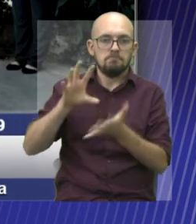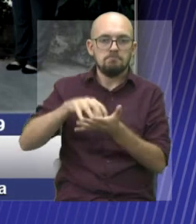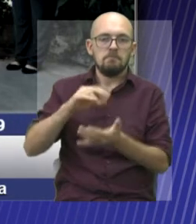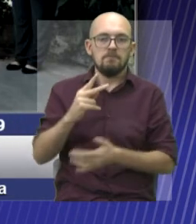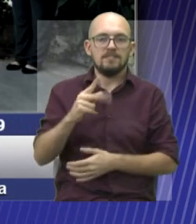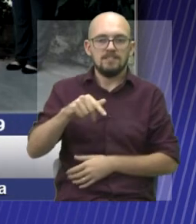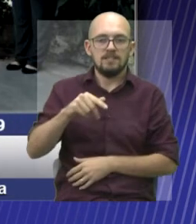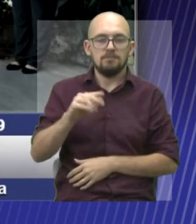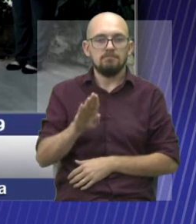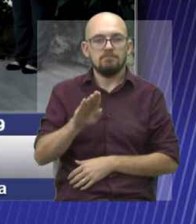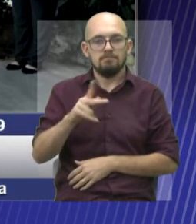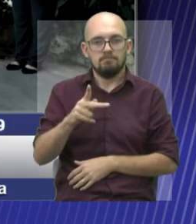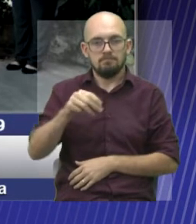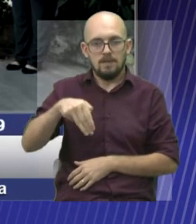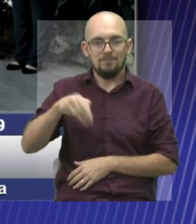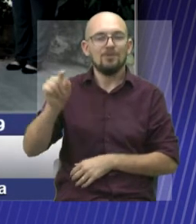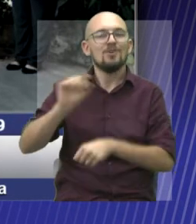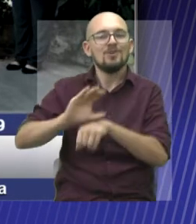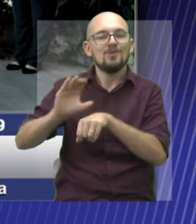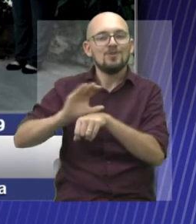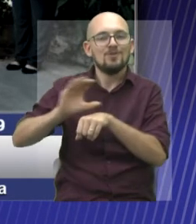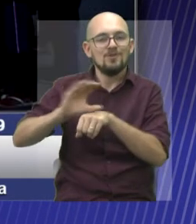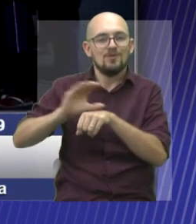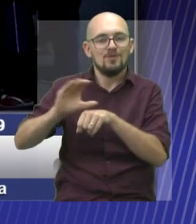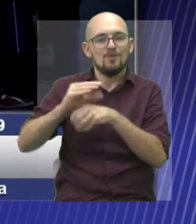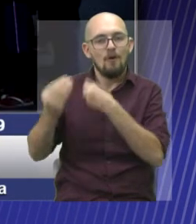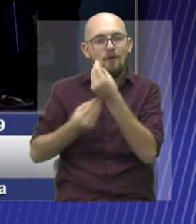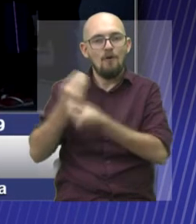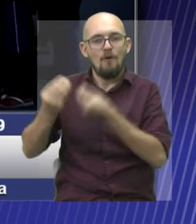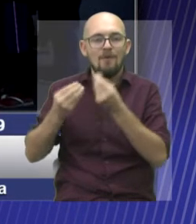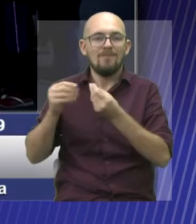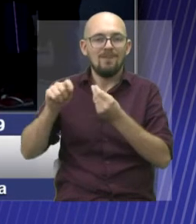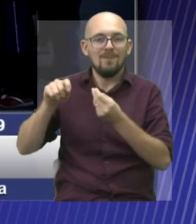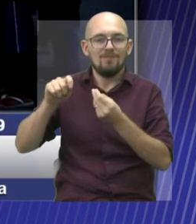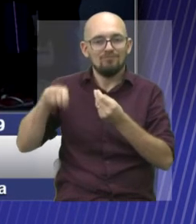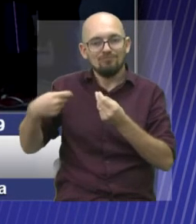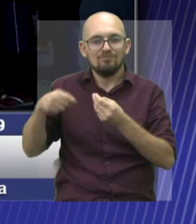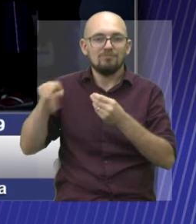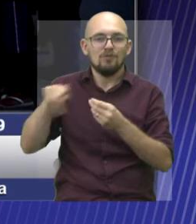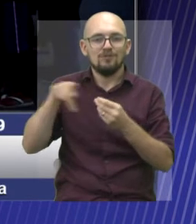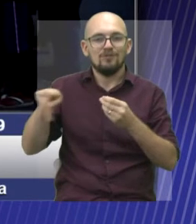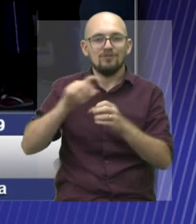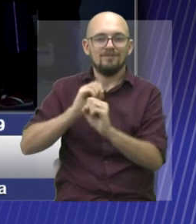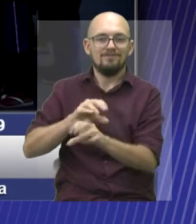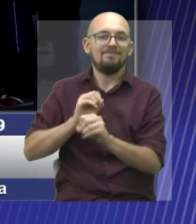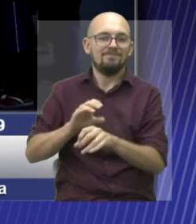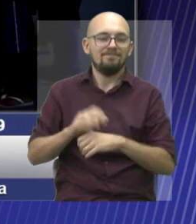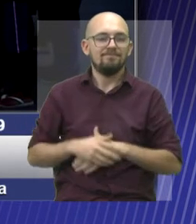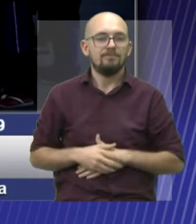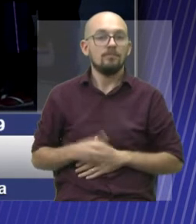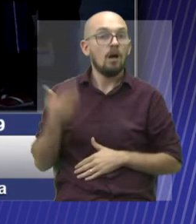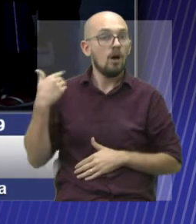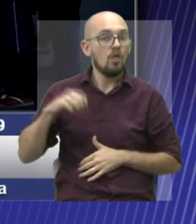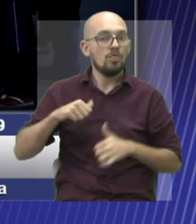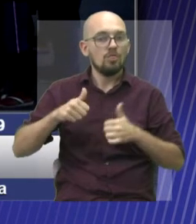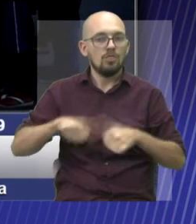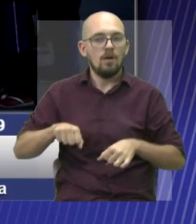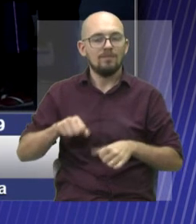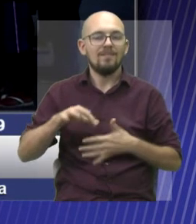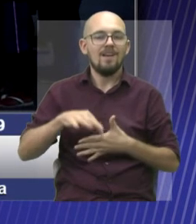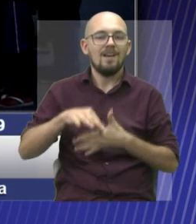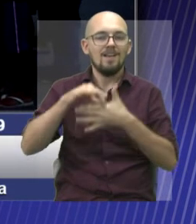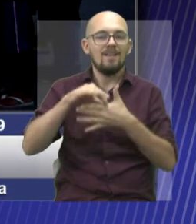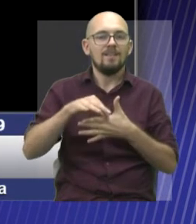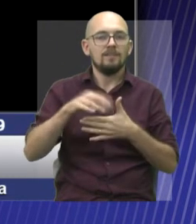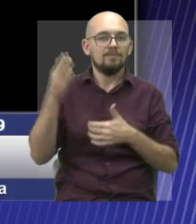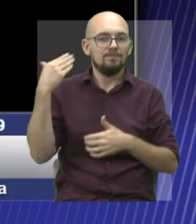Interior, concluíram o curso de formação docentes no PROERD. A equipe era liderada pelo então primeiro-tenente